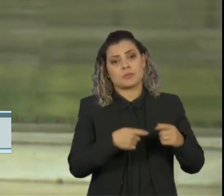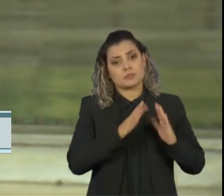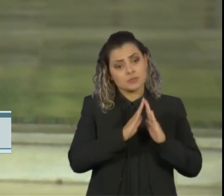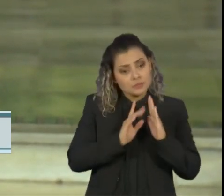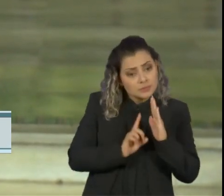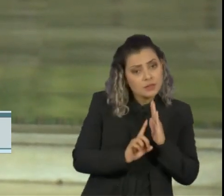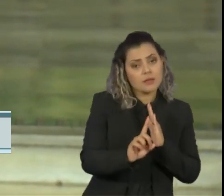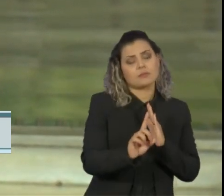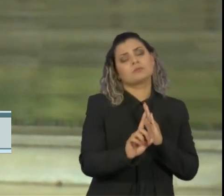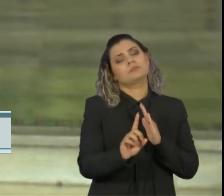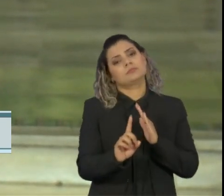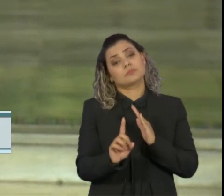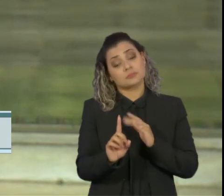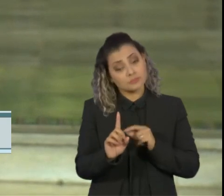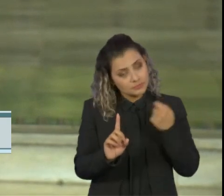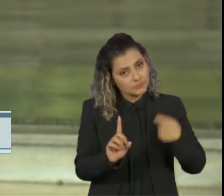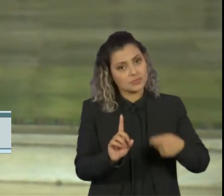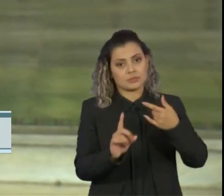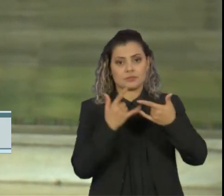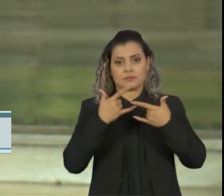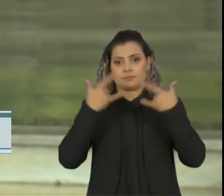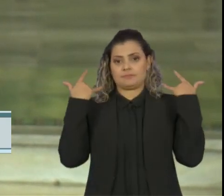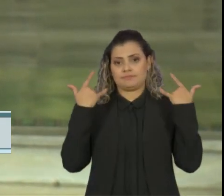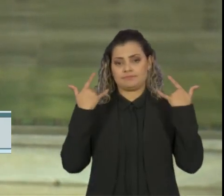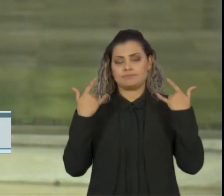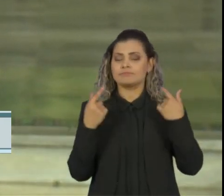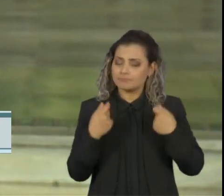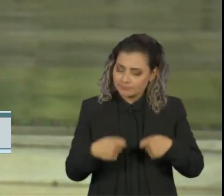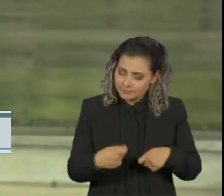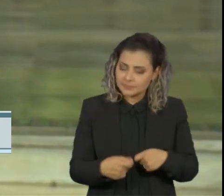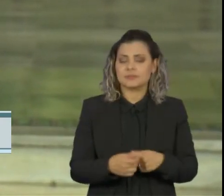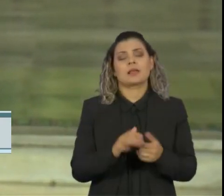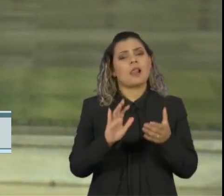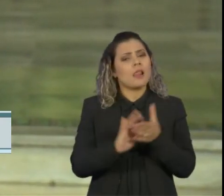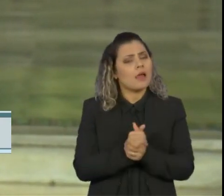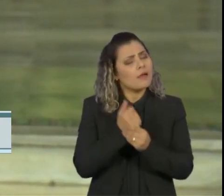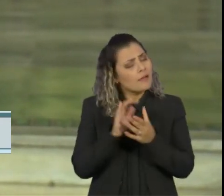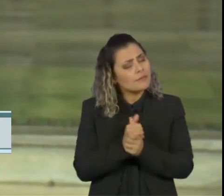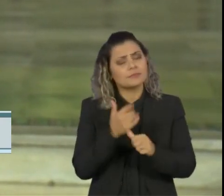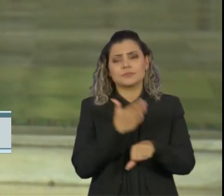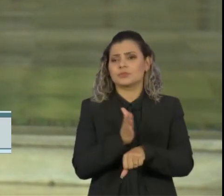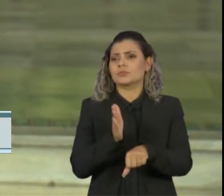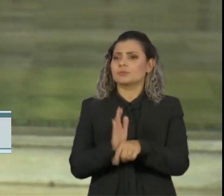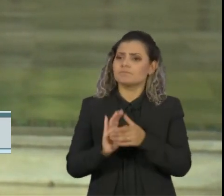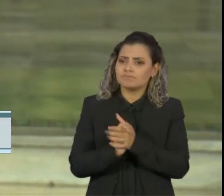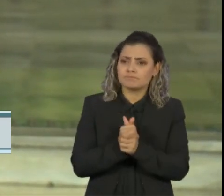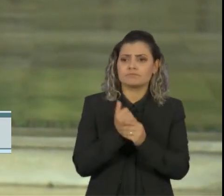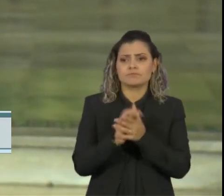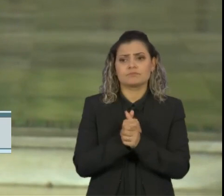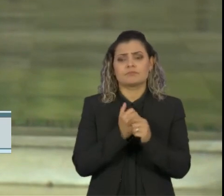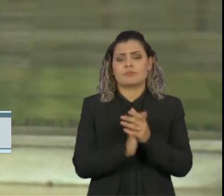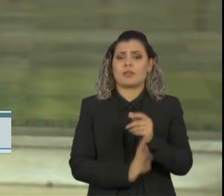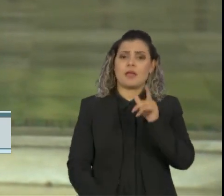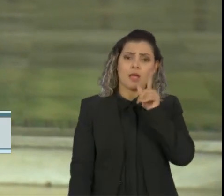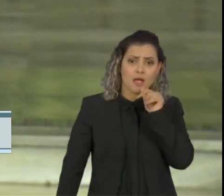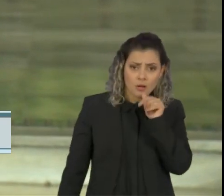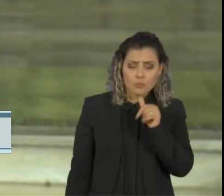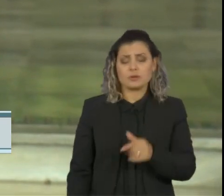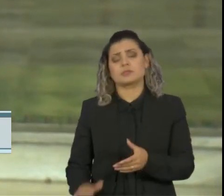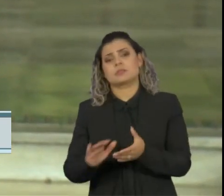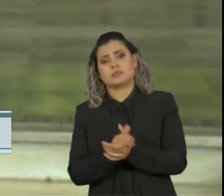precisam sair. E ao sair, usem máscaras, lavem constantemente as suas mãos com água e